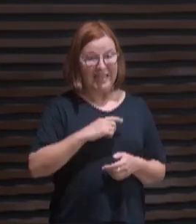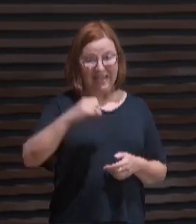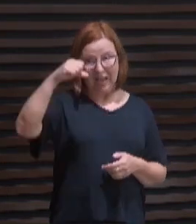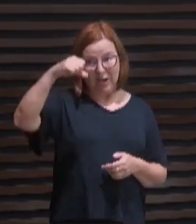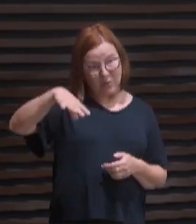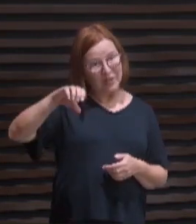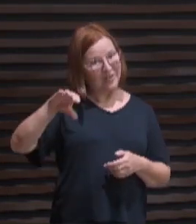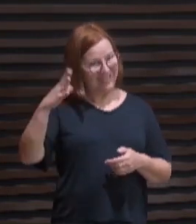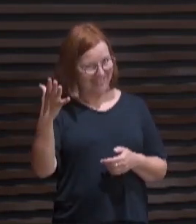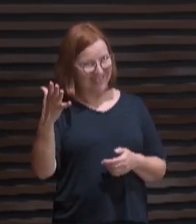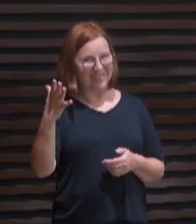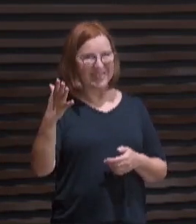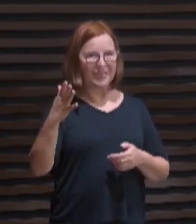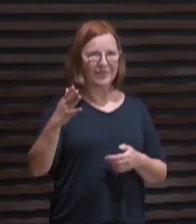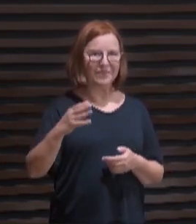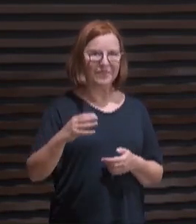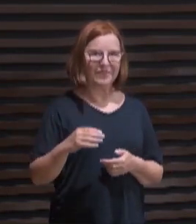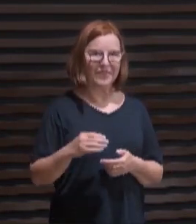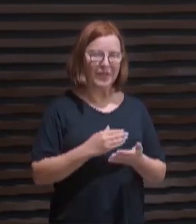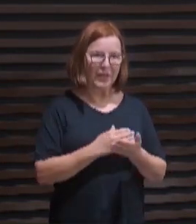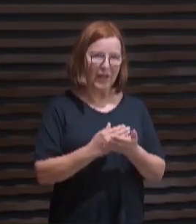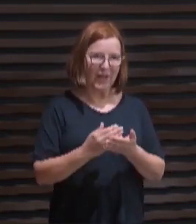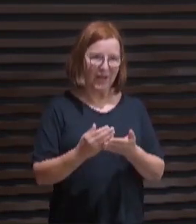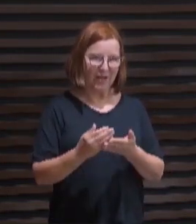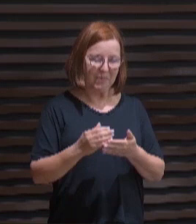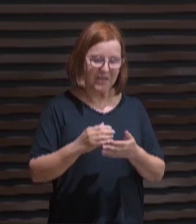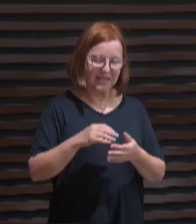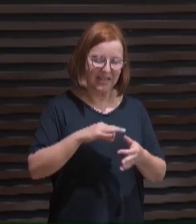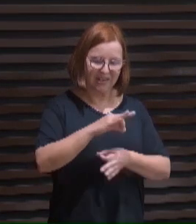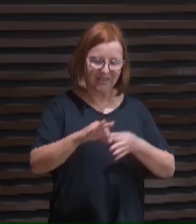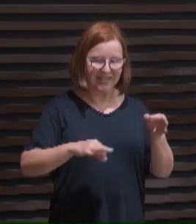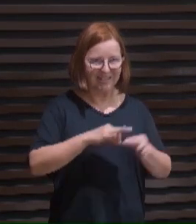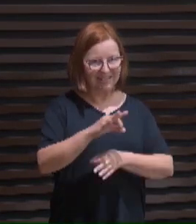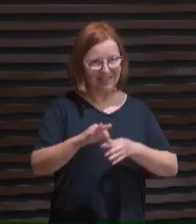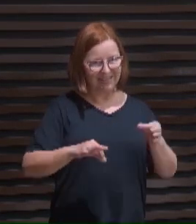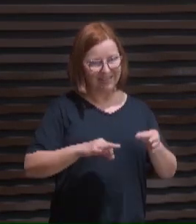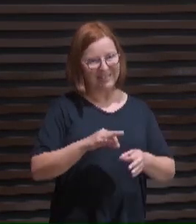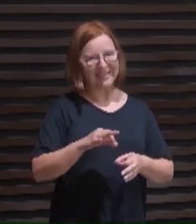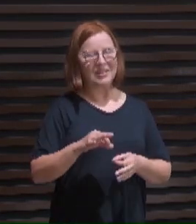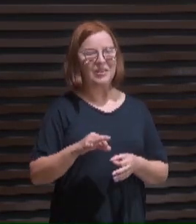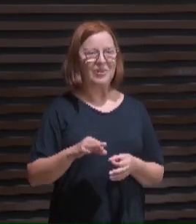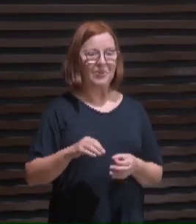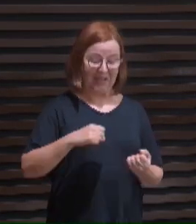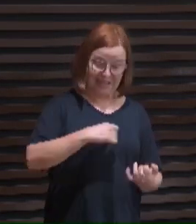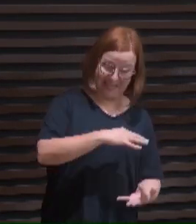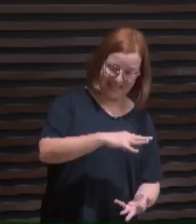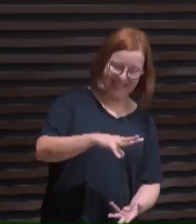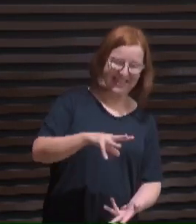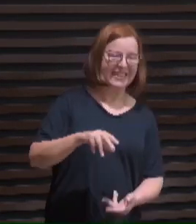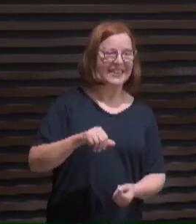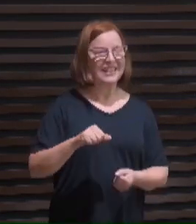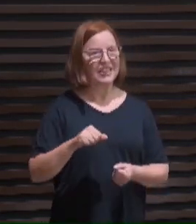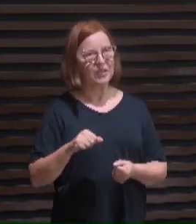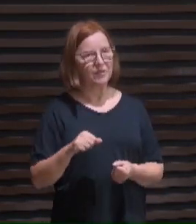então como que a recriação ou reorganização da terra. E